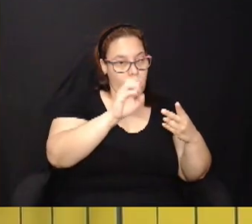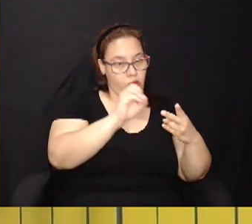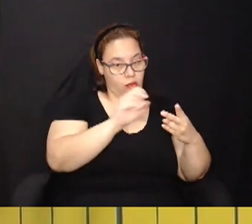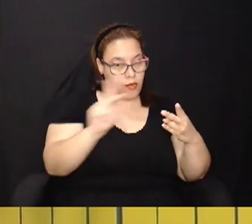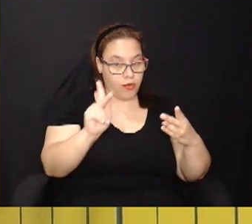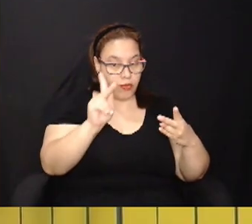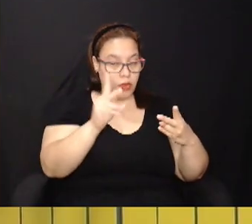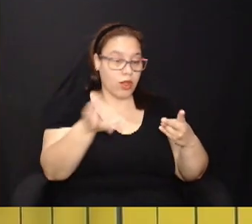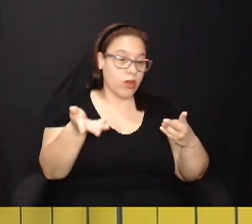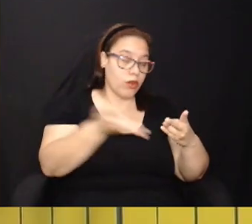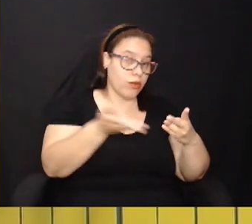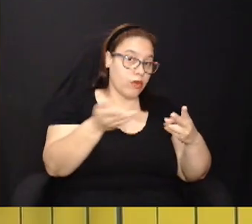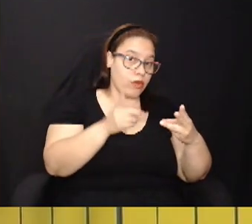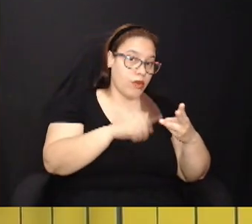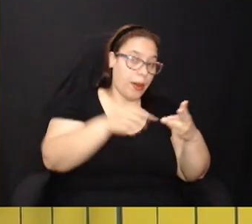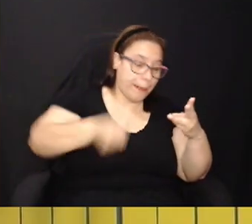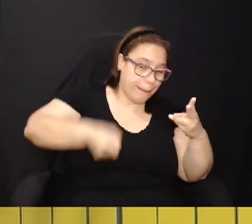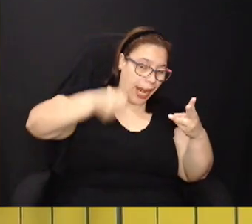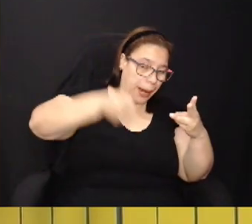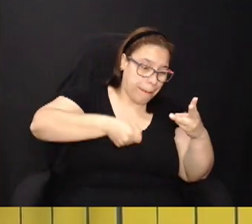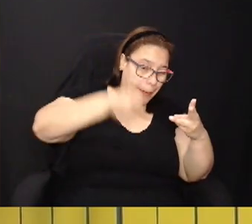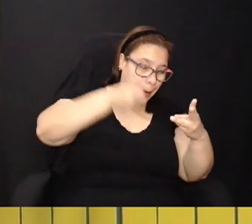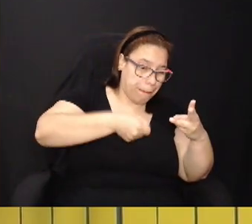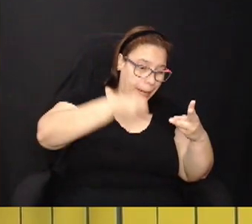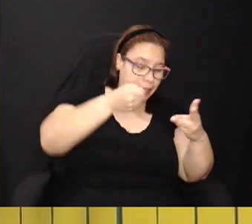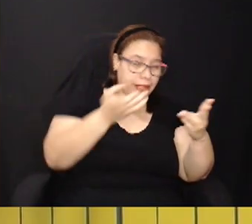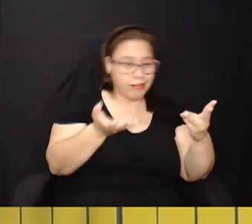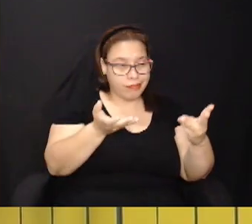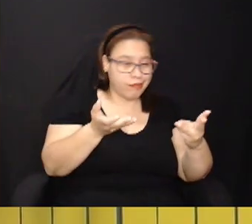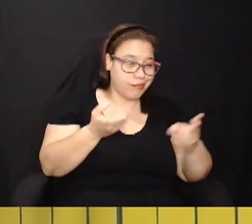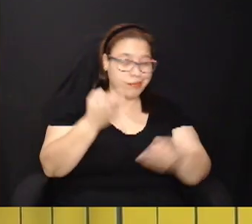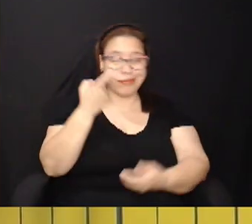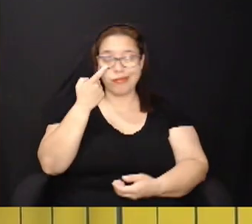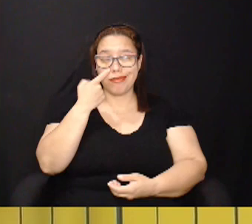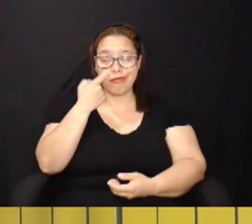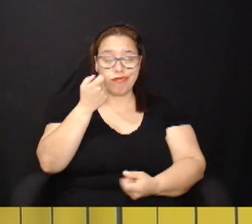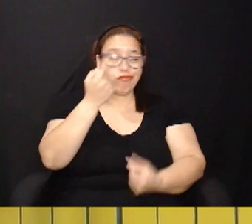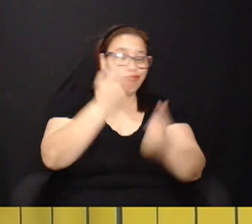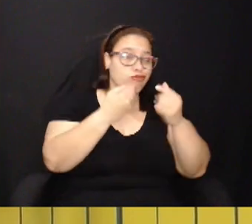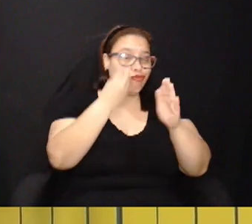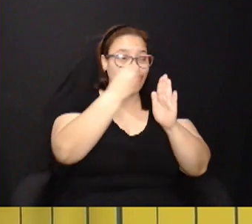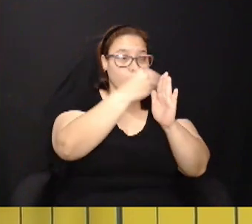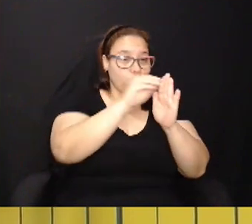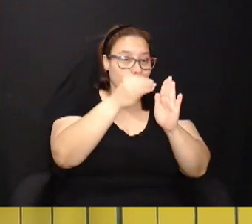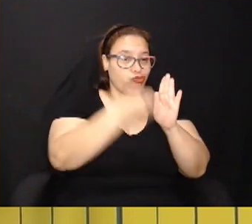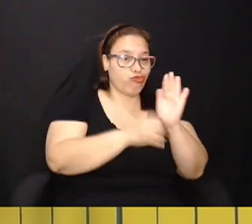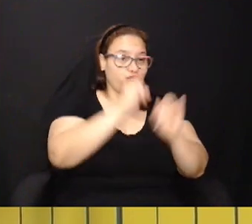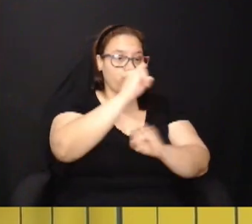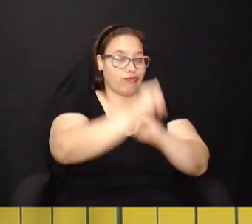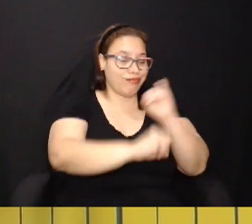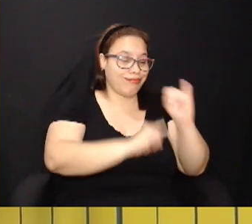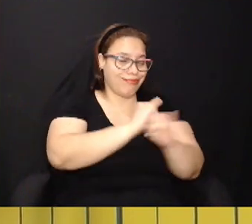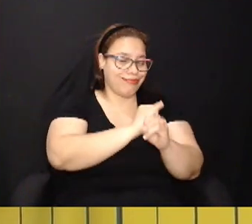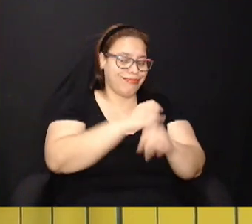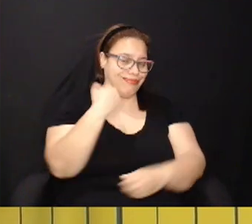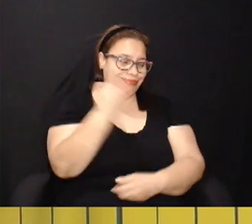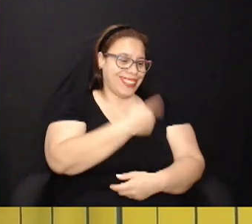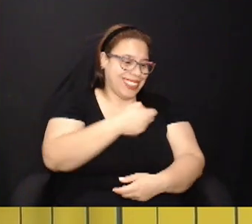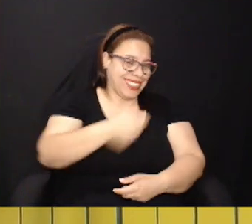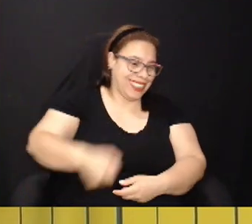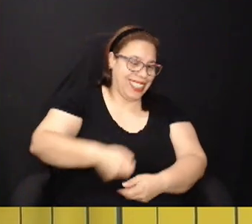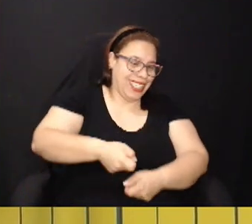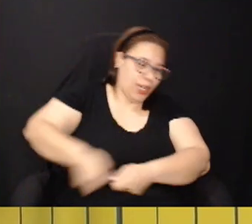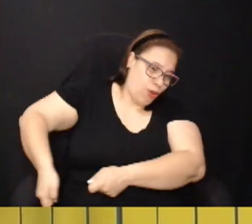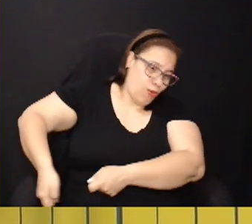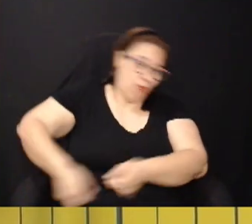de malas, né? A gente vê algumas publicações na internet das nossas malas sendo